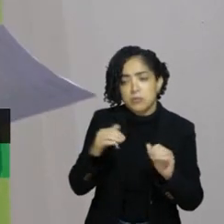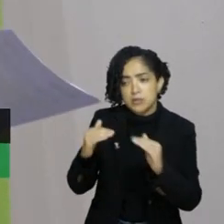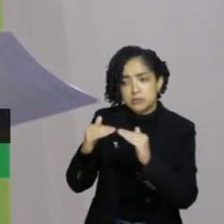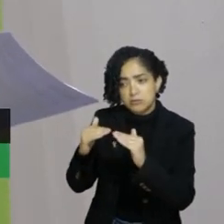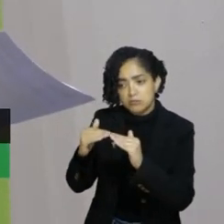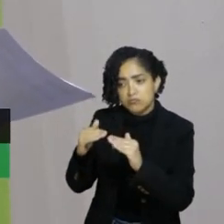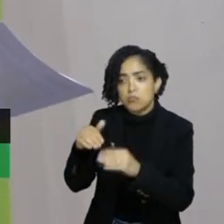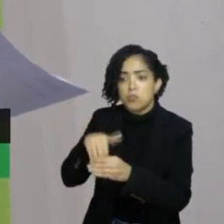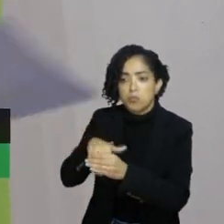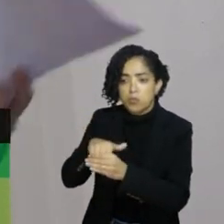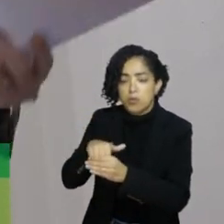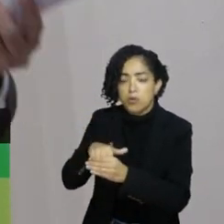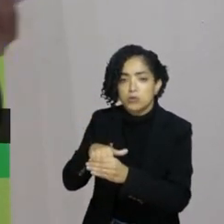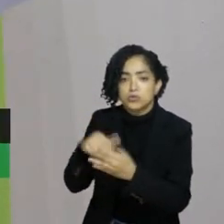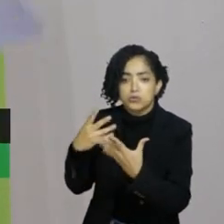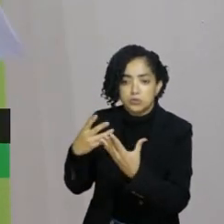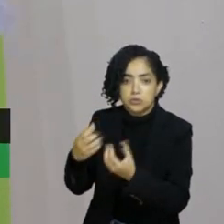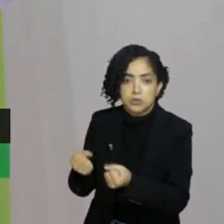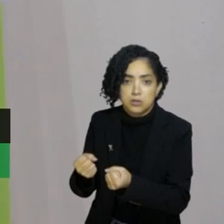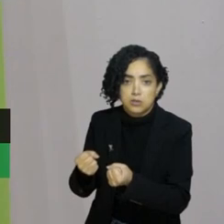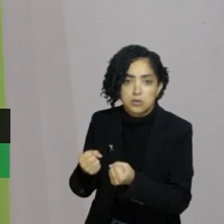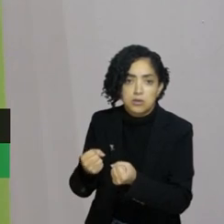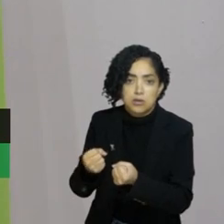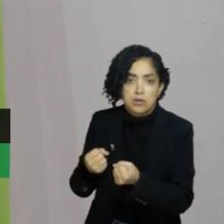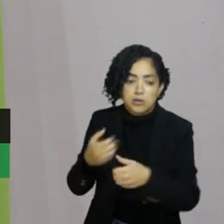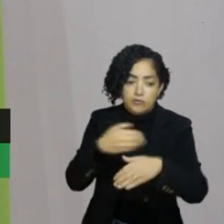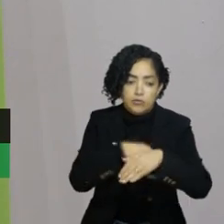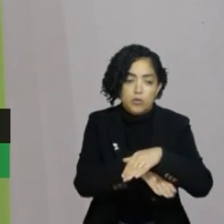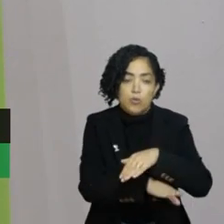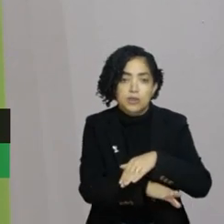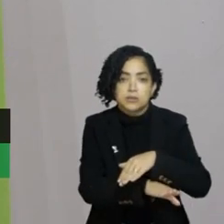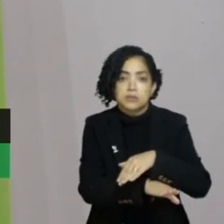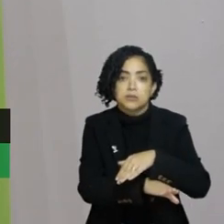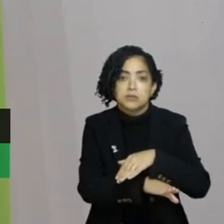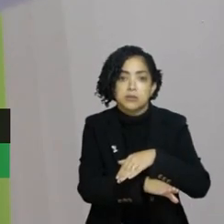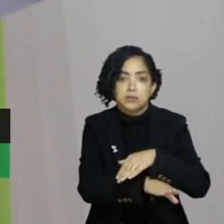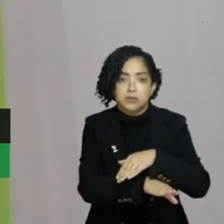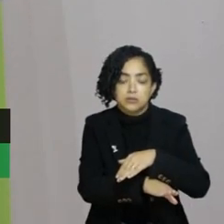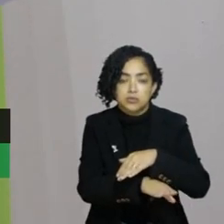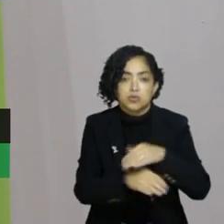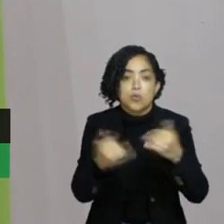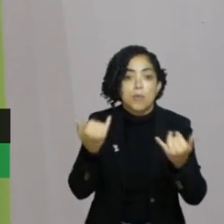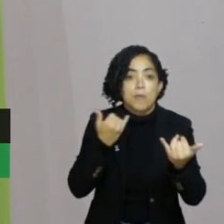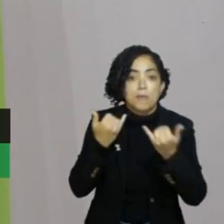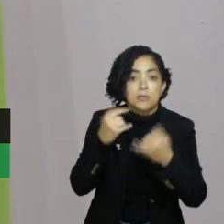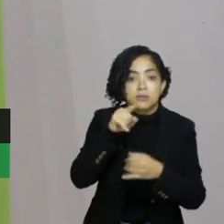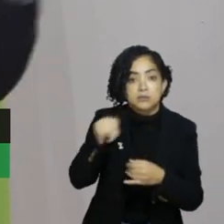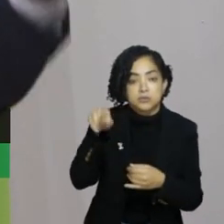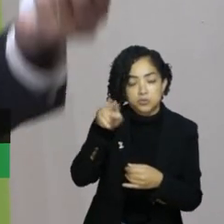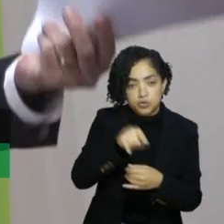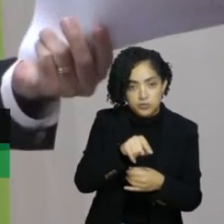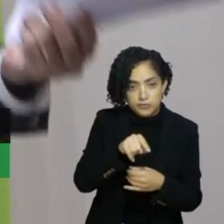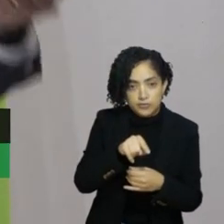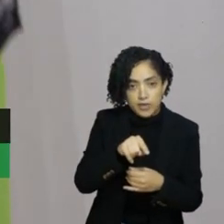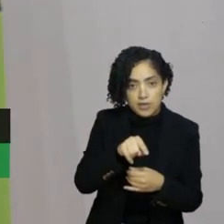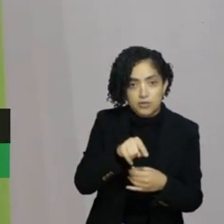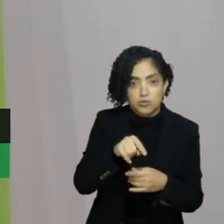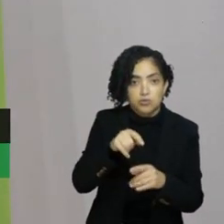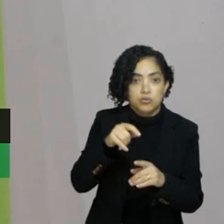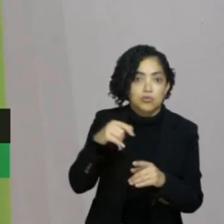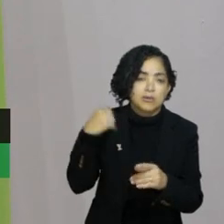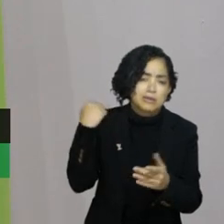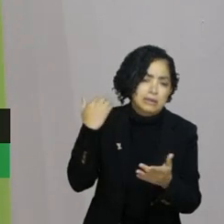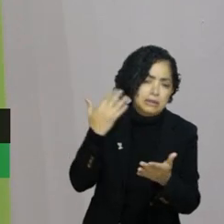favor. Agora, ficar segurando um projeto, uma mensagem de veto, desde setembro